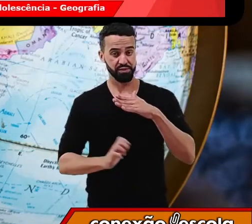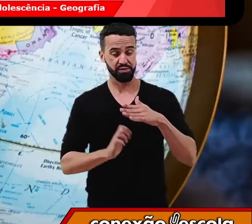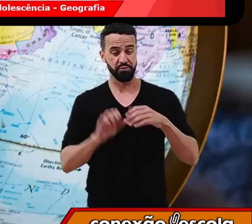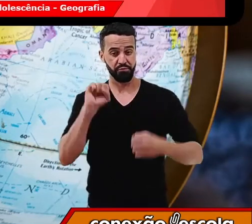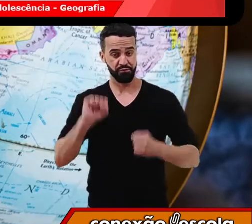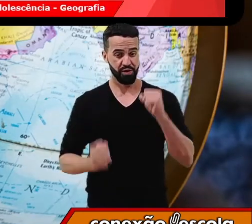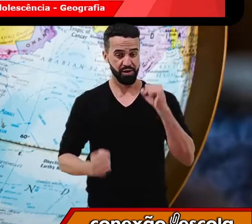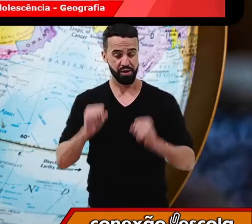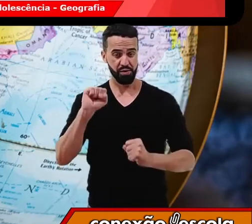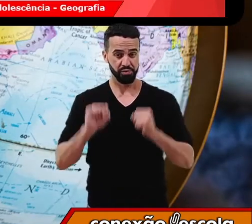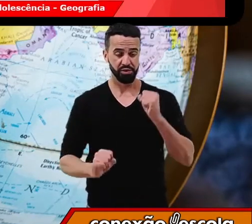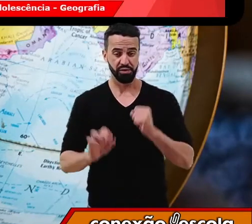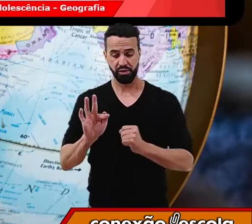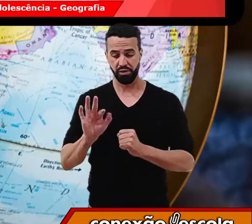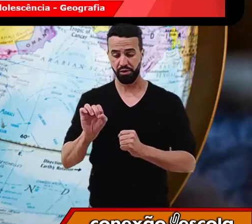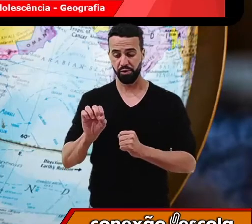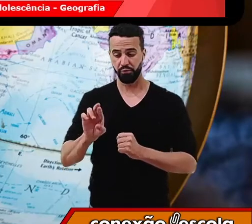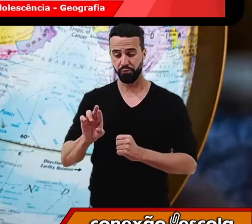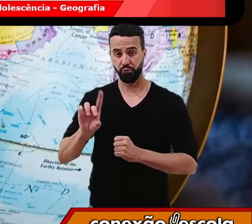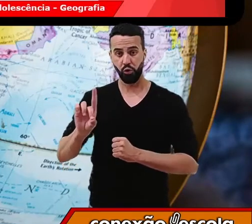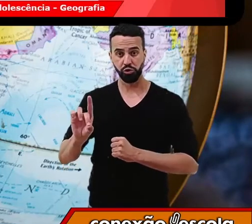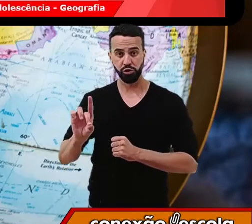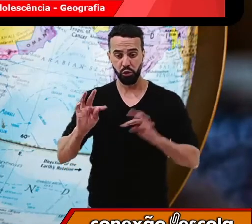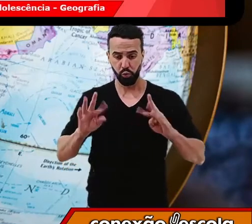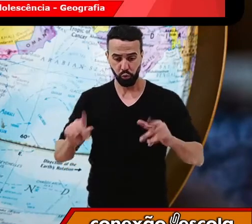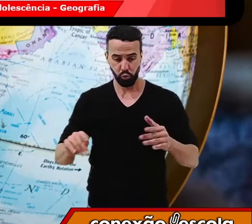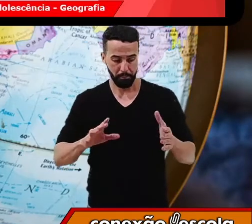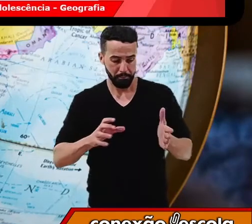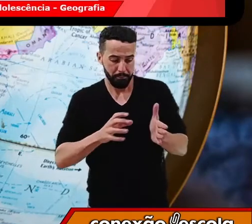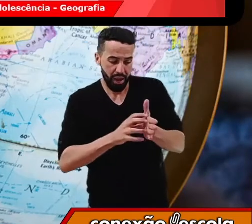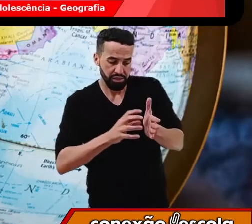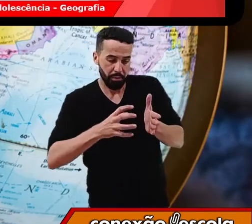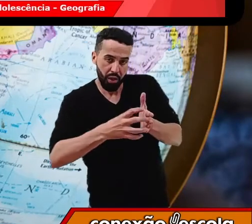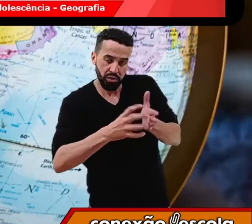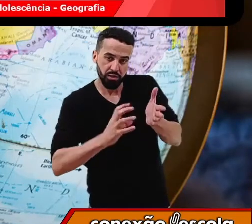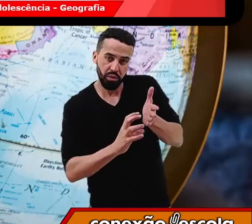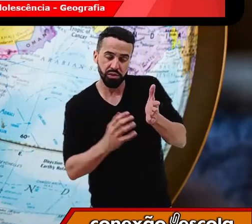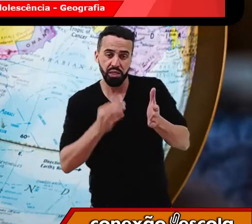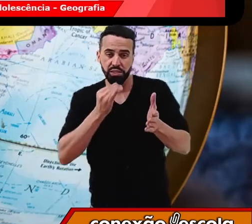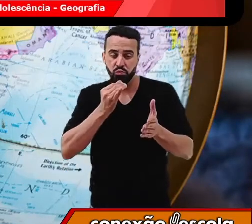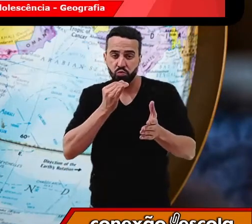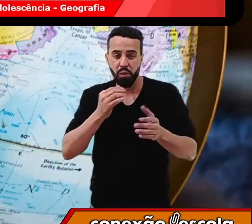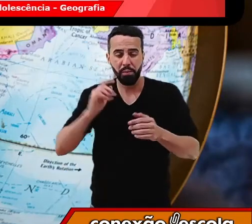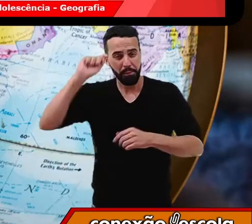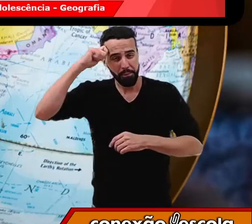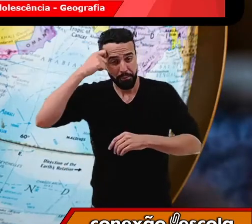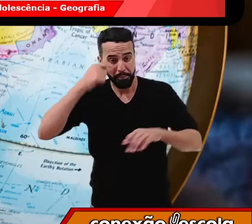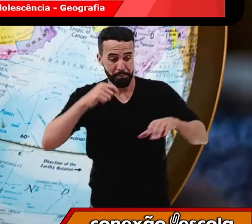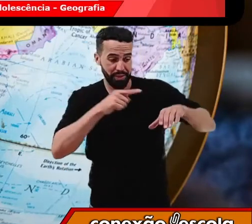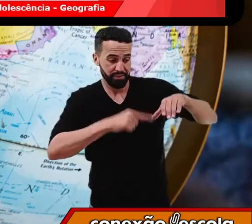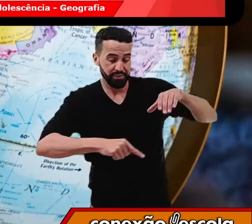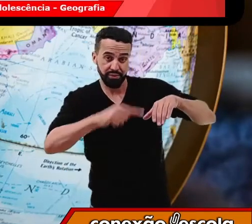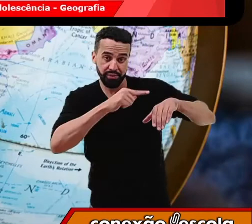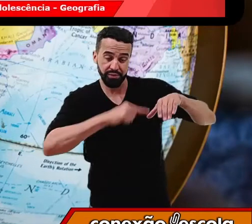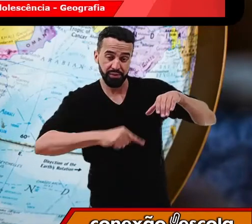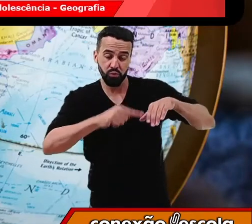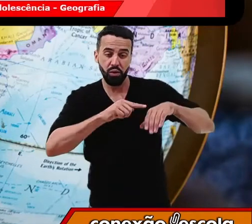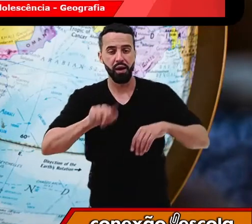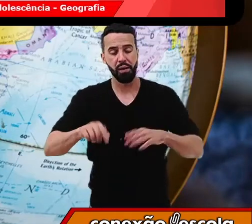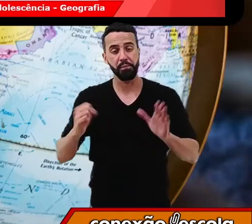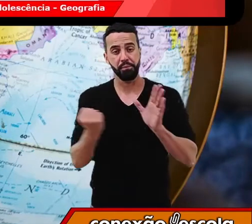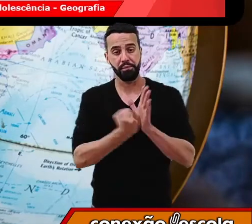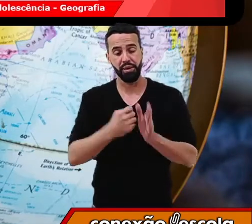fabrica todas as peças desse veículo. De acordo com a fabricante, os pneus podem ser da Pirelli, que é uma